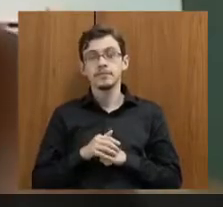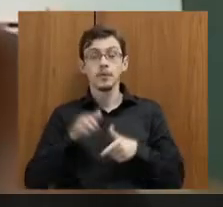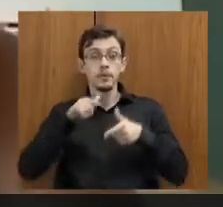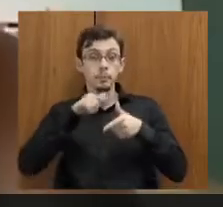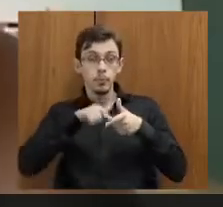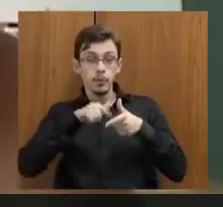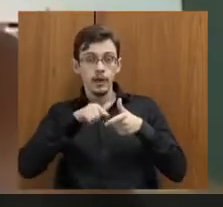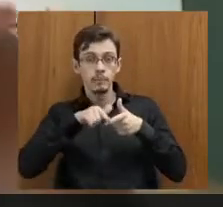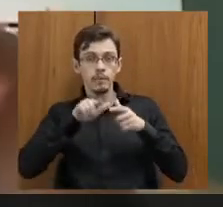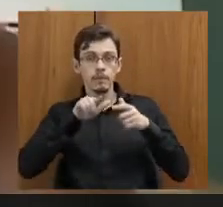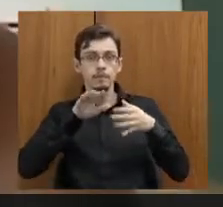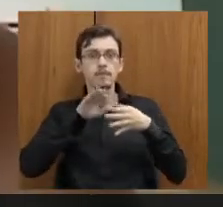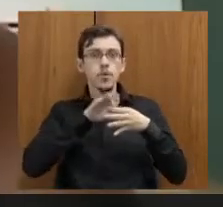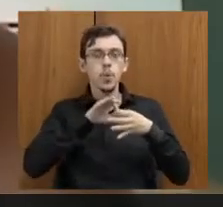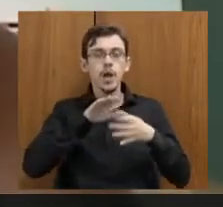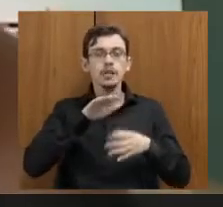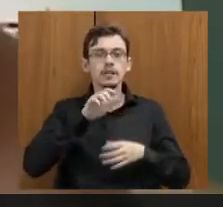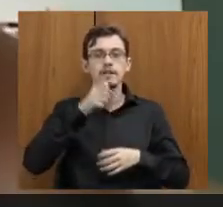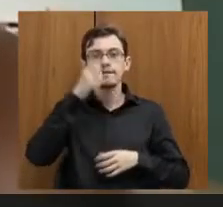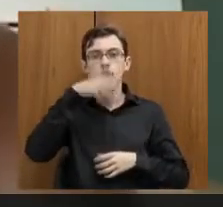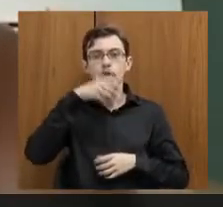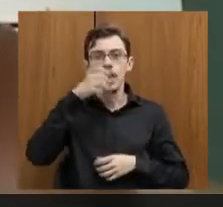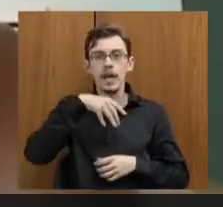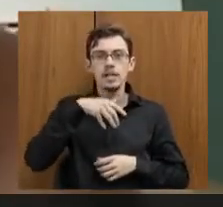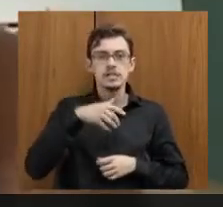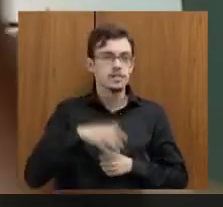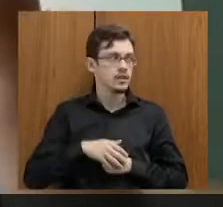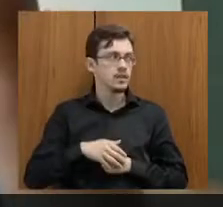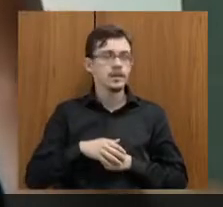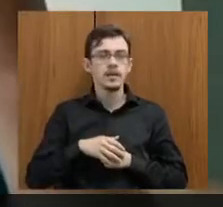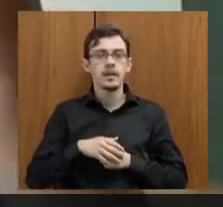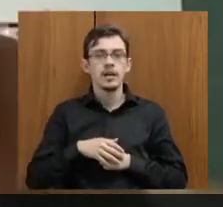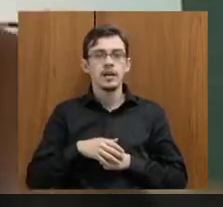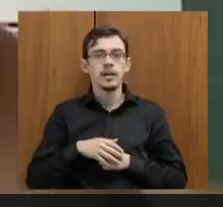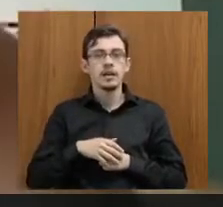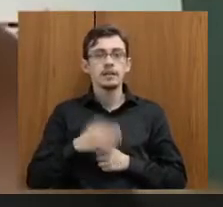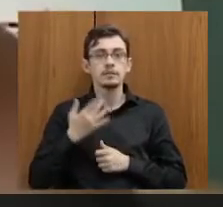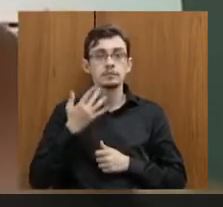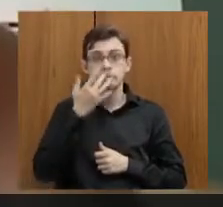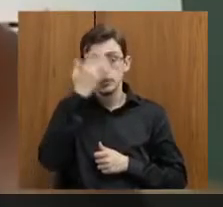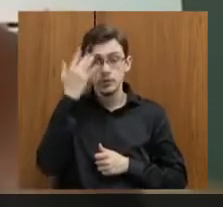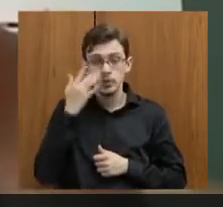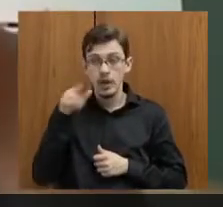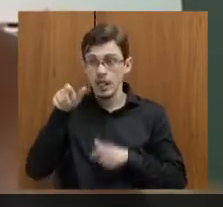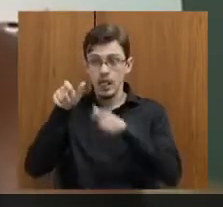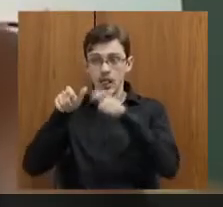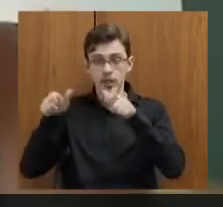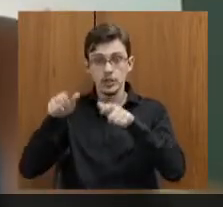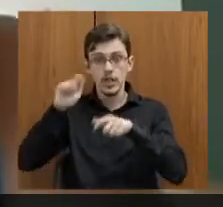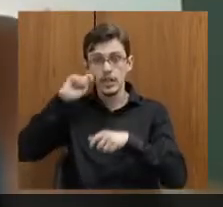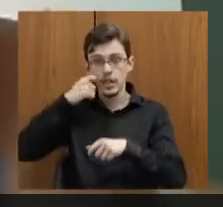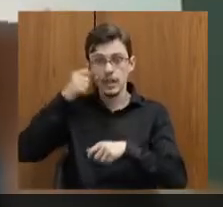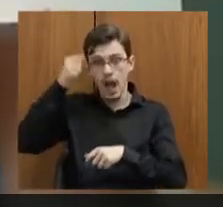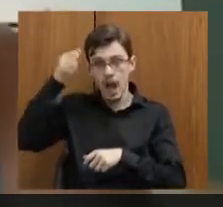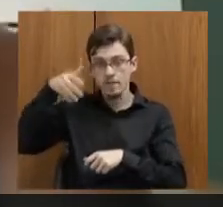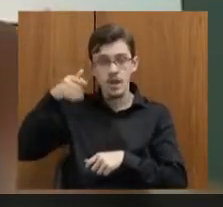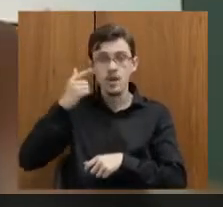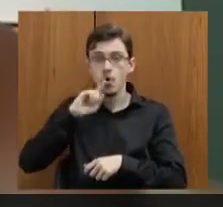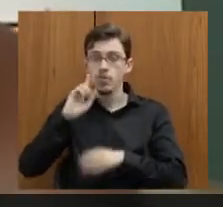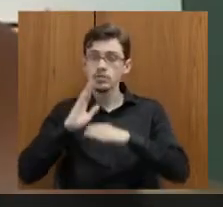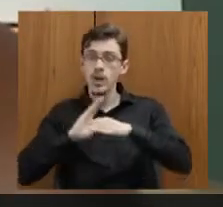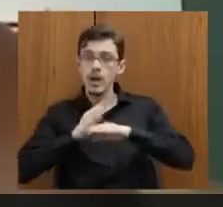ocorrida ou em curso a dificuldade que tem acessar as delegações bonita Diferentemente da TIM